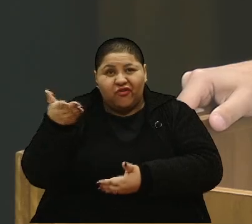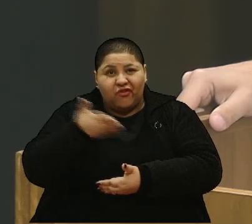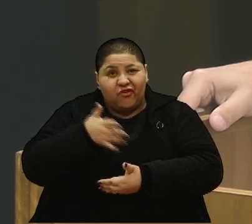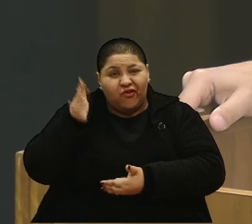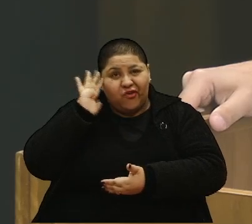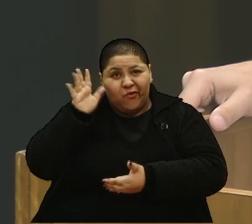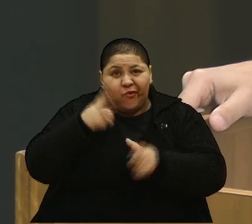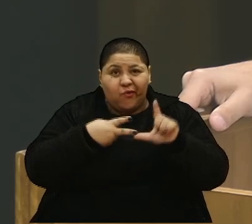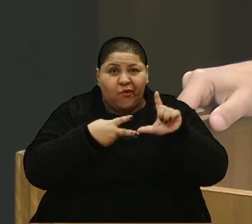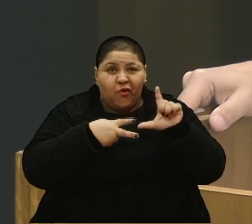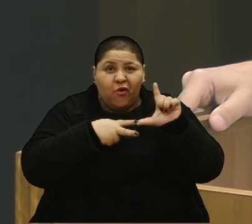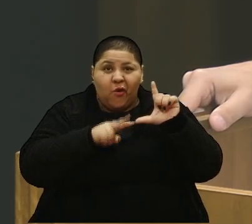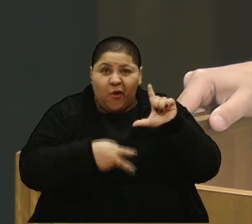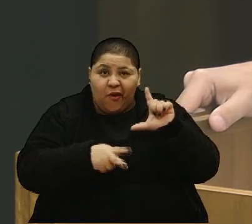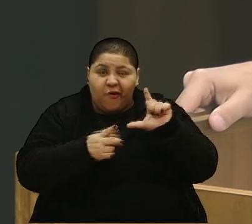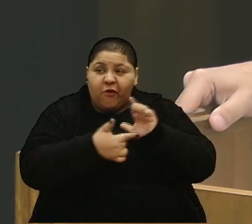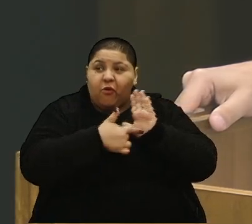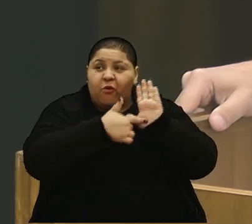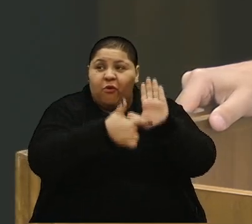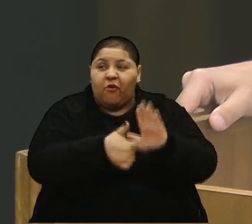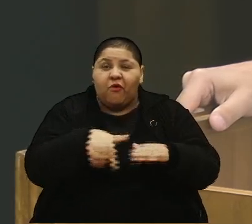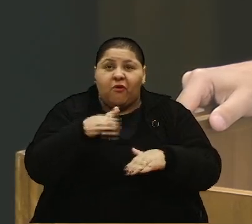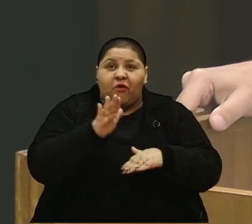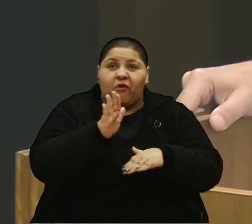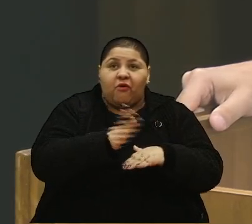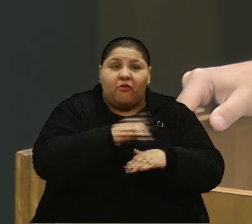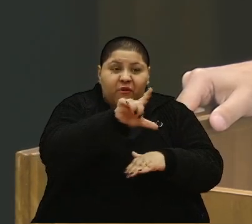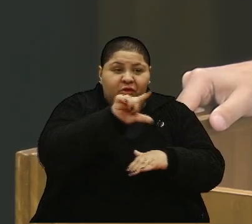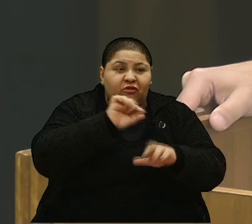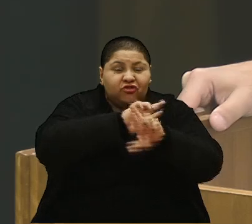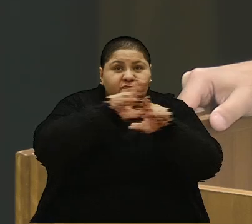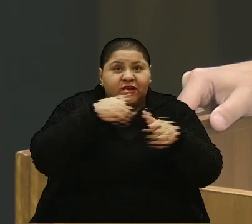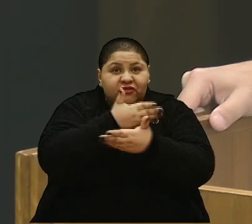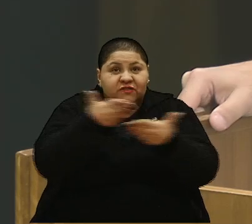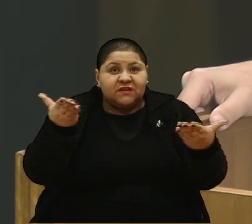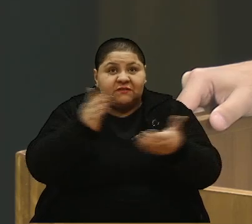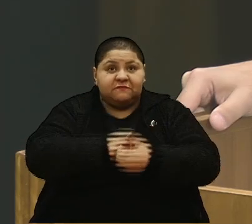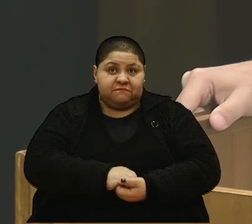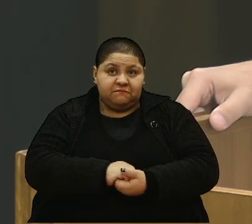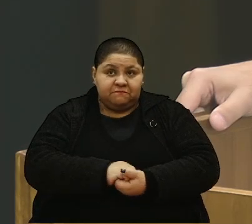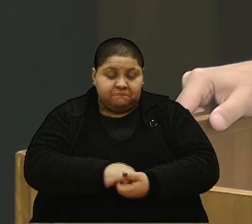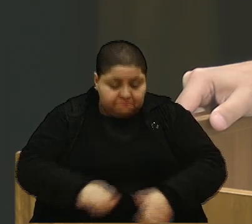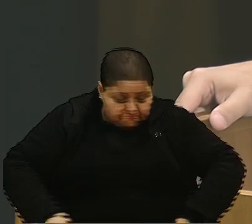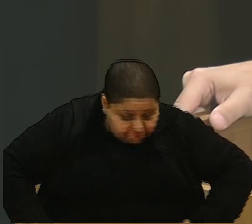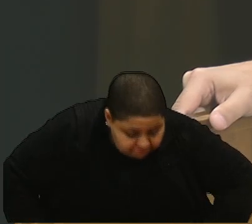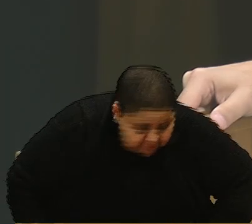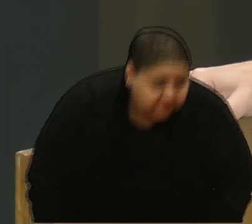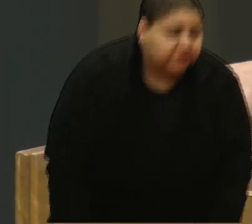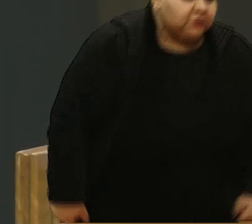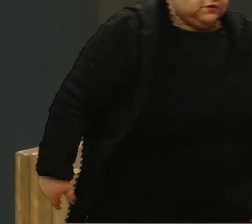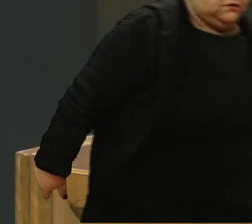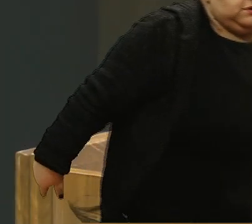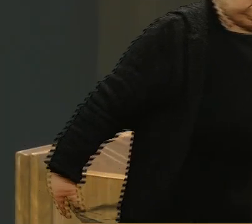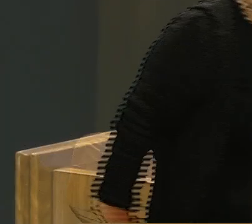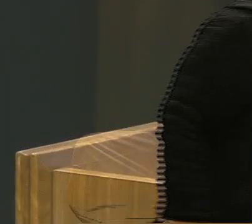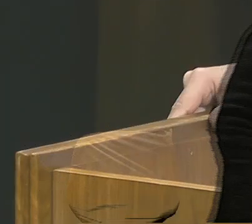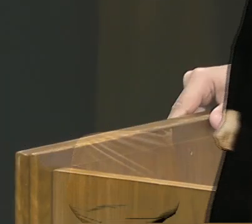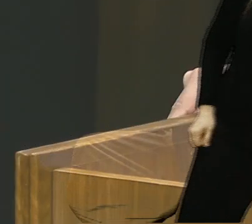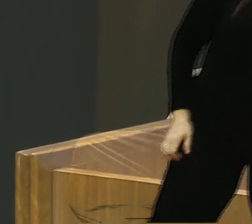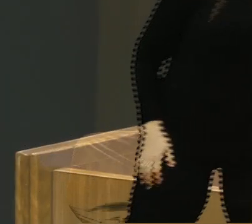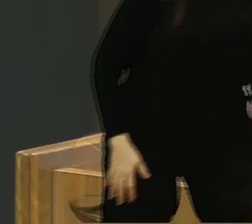os algoritmos mostrarem mais o candidato oposto a vocês? Então é desse risco que eu estou